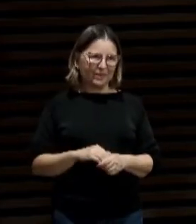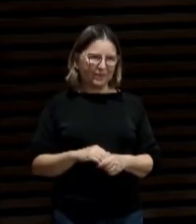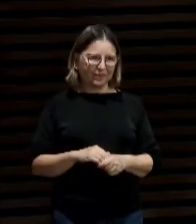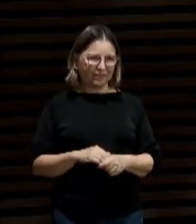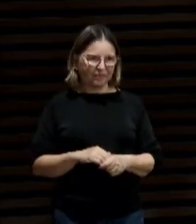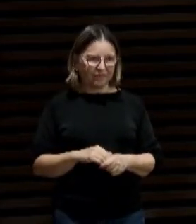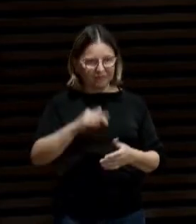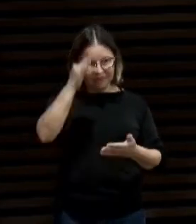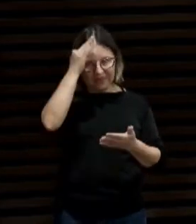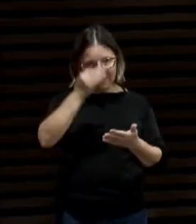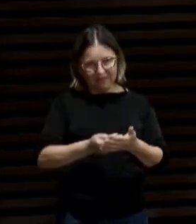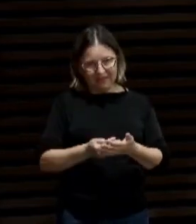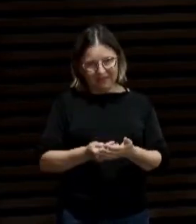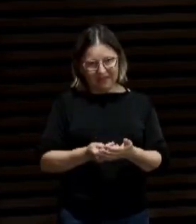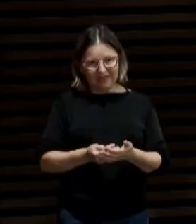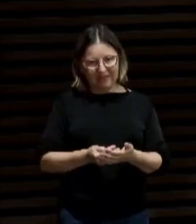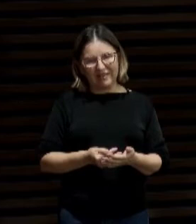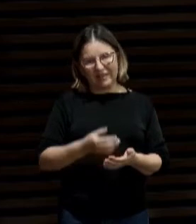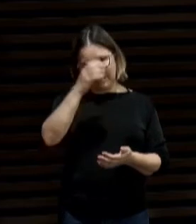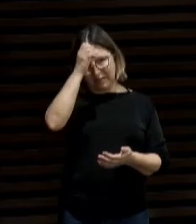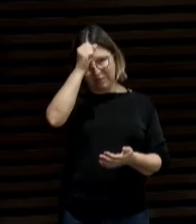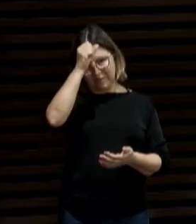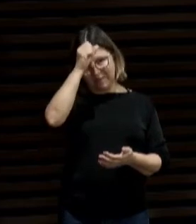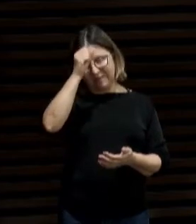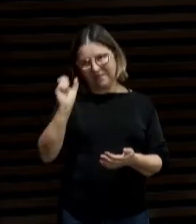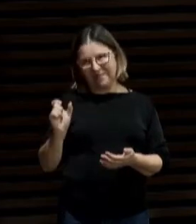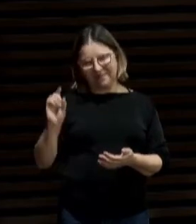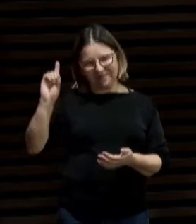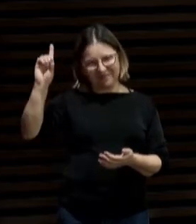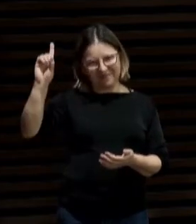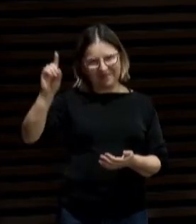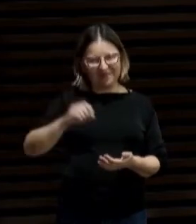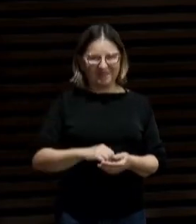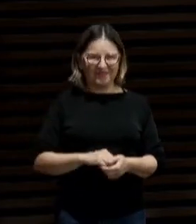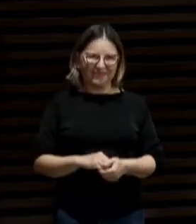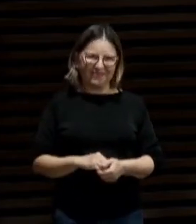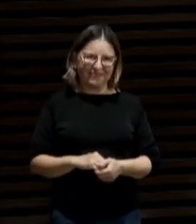A fé vem pelo ouvir. E o ouvir vem da palavra.